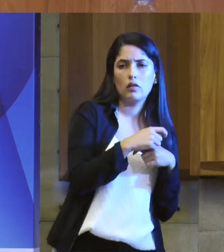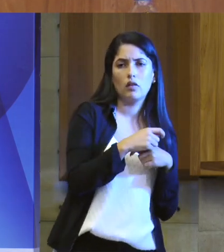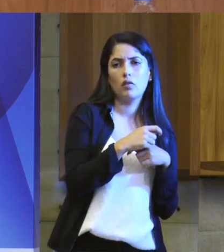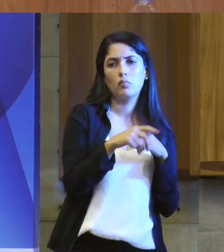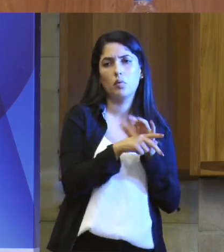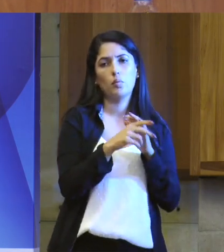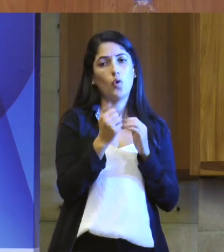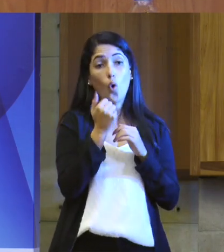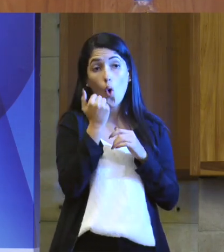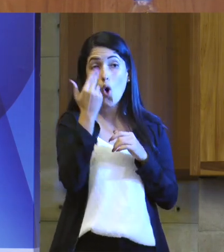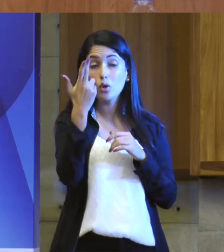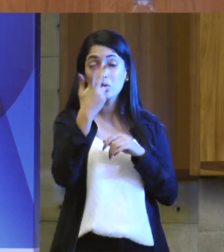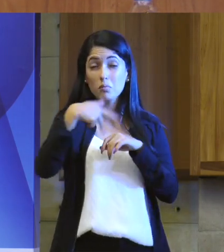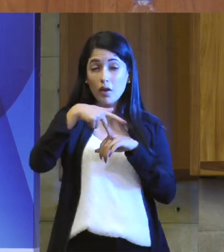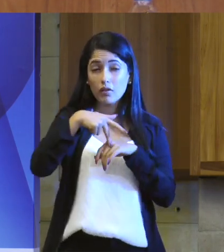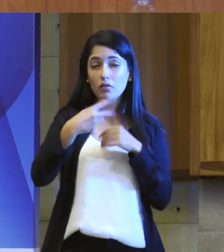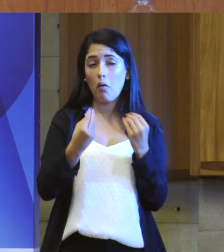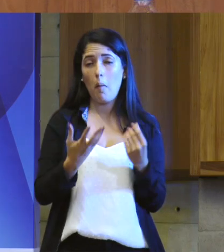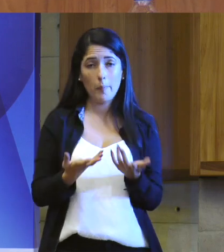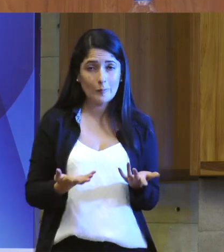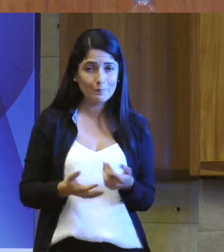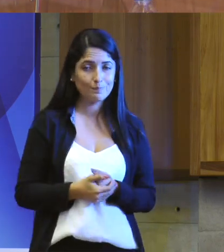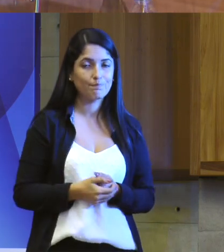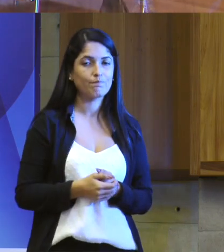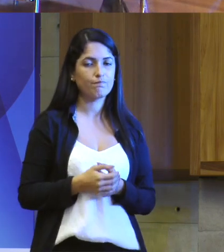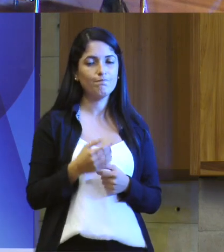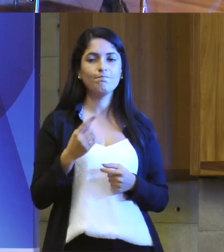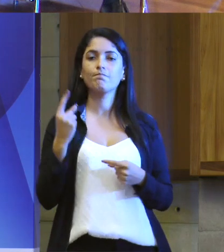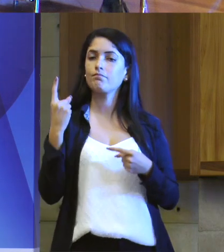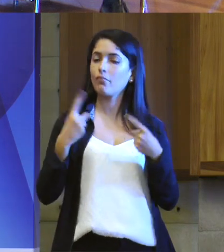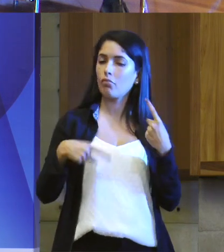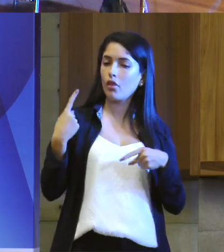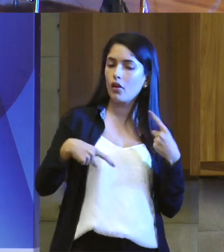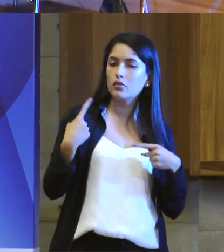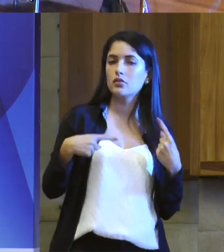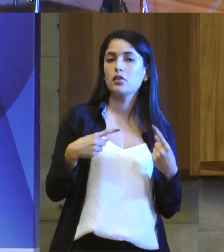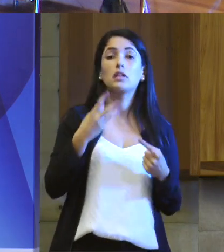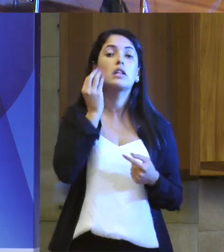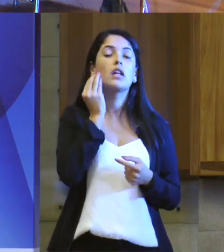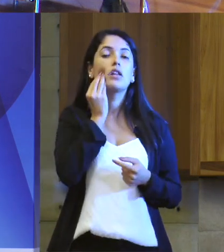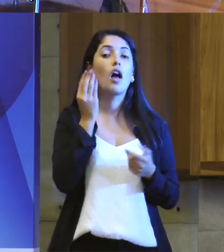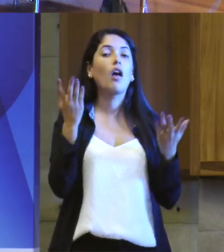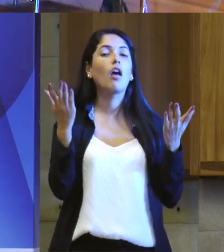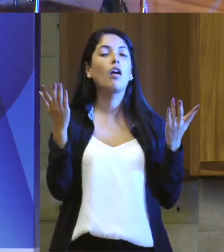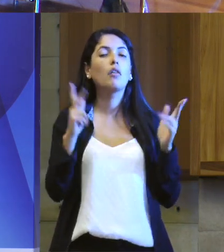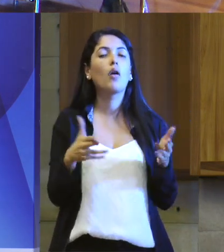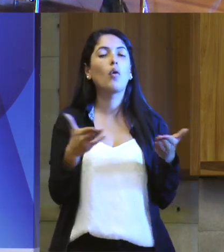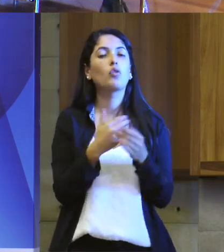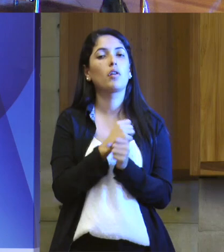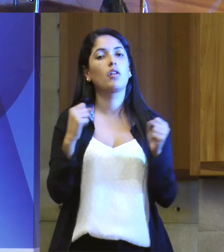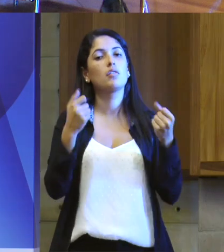alguém tiver interesse nisso a gente pode conversar depois das perguntas do debate e tentar como eu disse hoje de manhã é